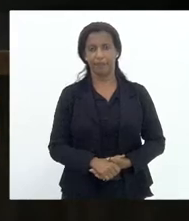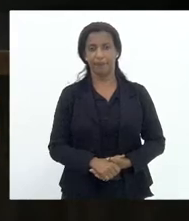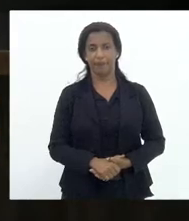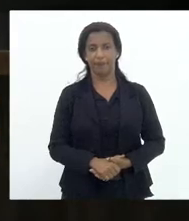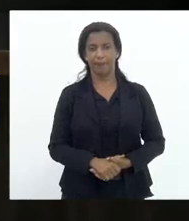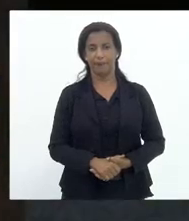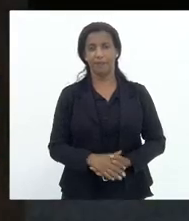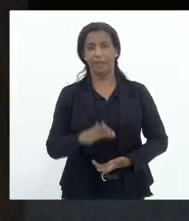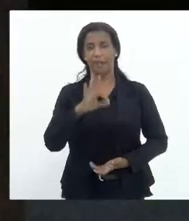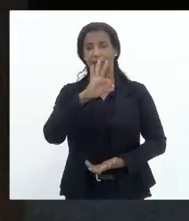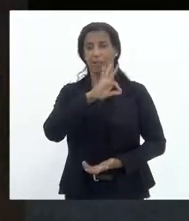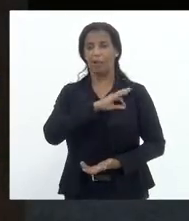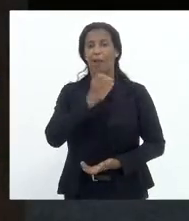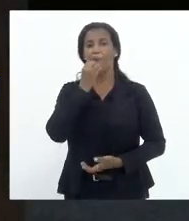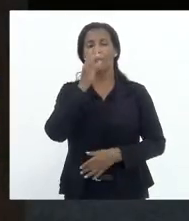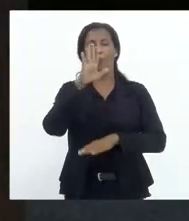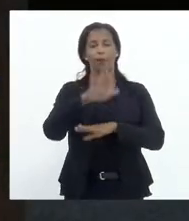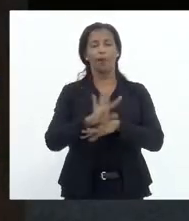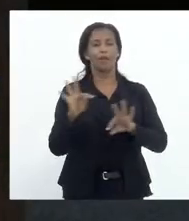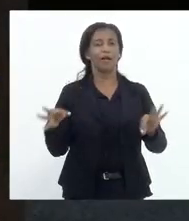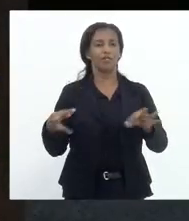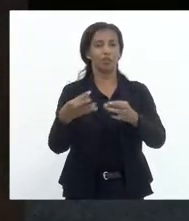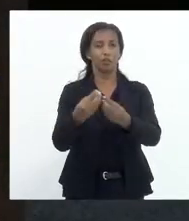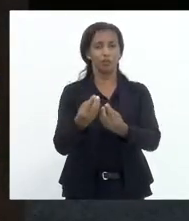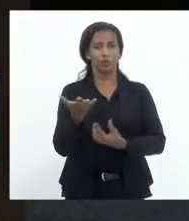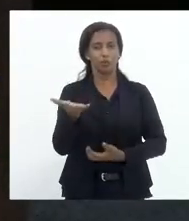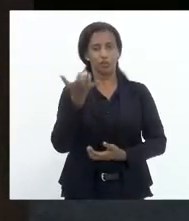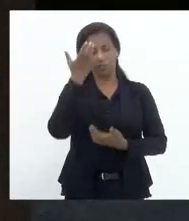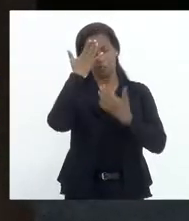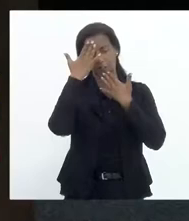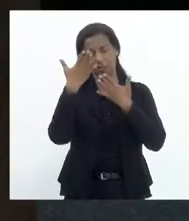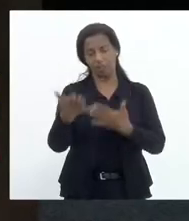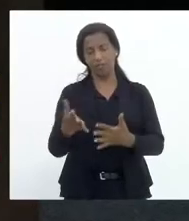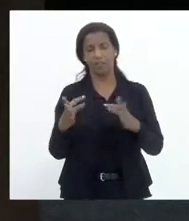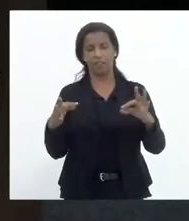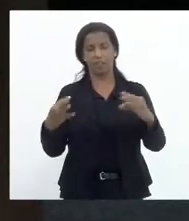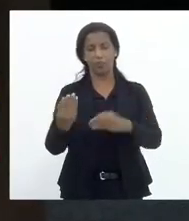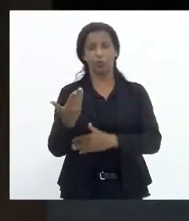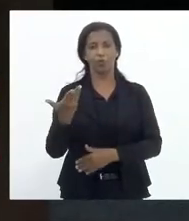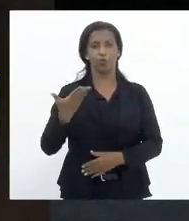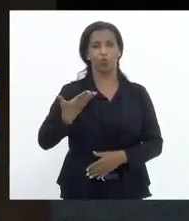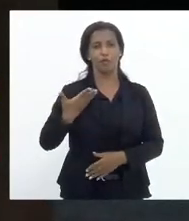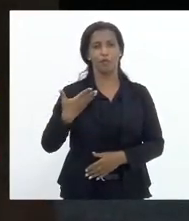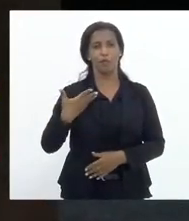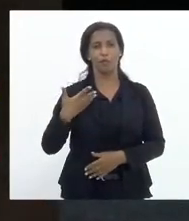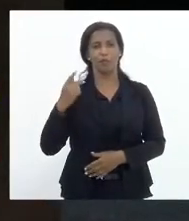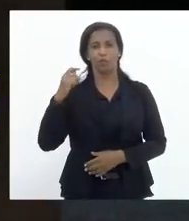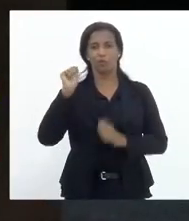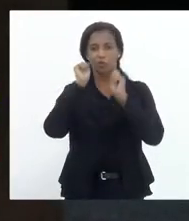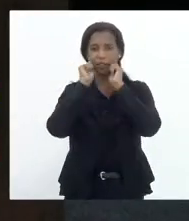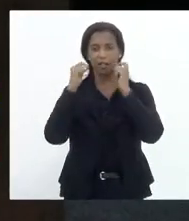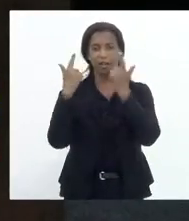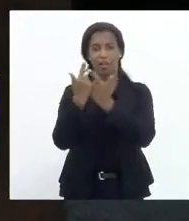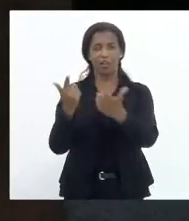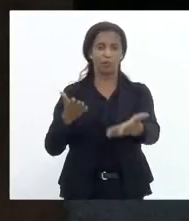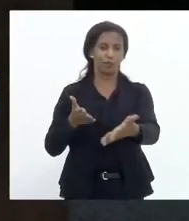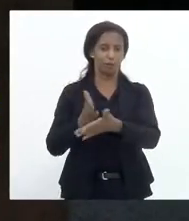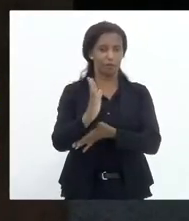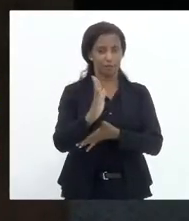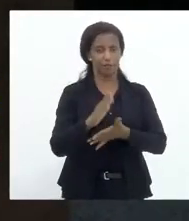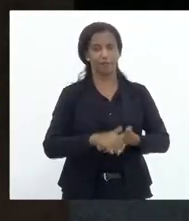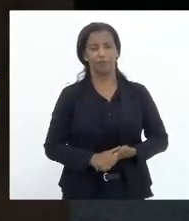Presidente Boa tarde a todos e todos eu quero agradecer a todos os nossos companheiros de Parlamento pela aprovação